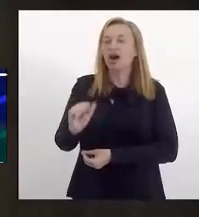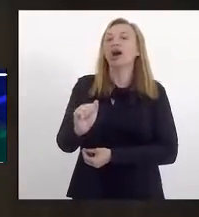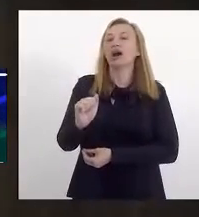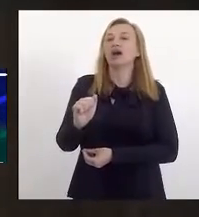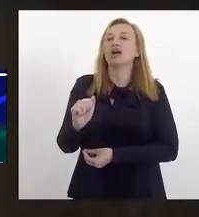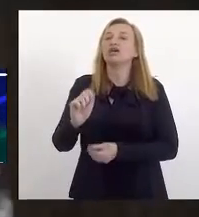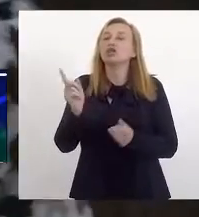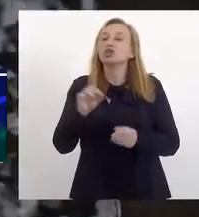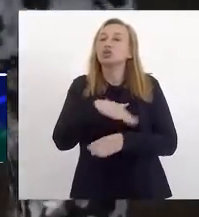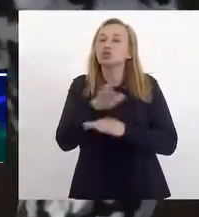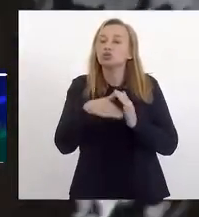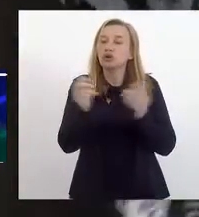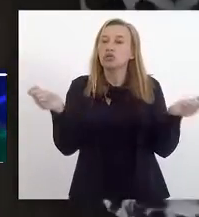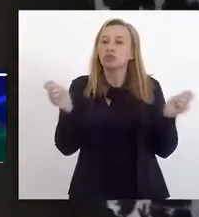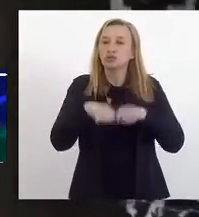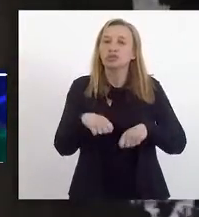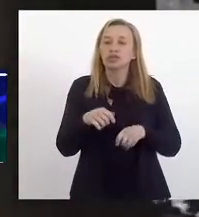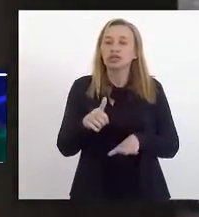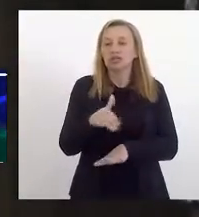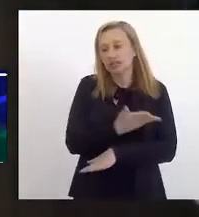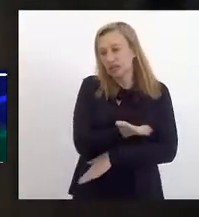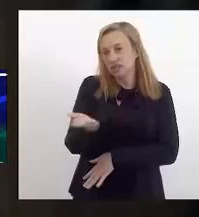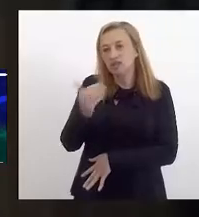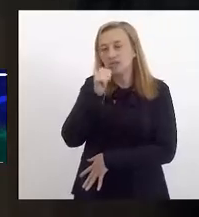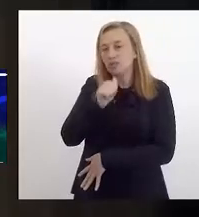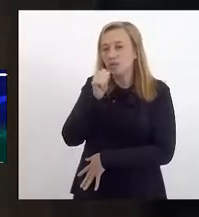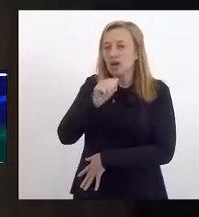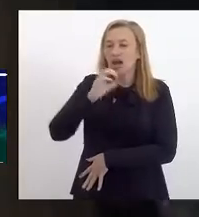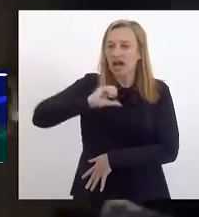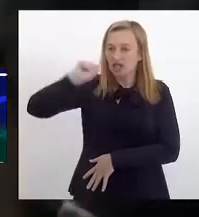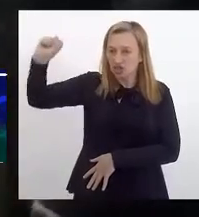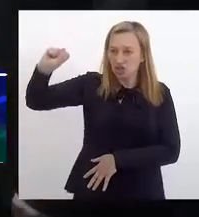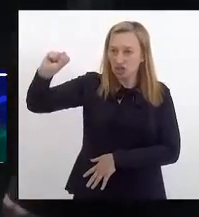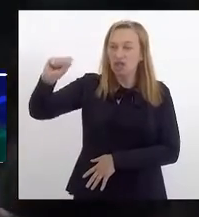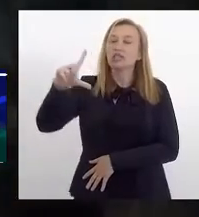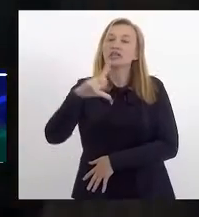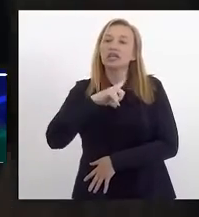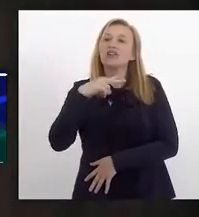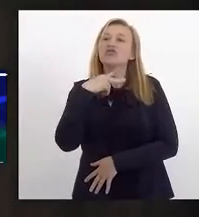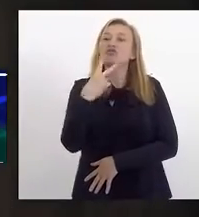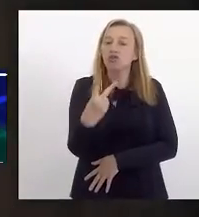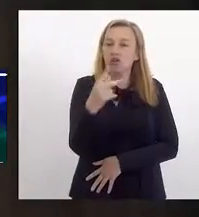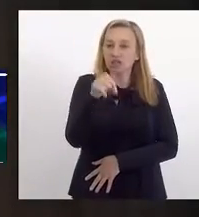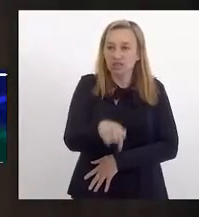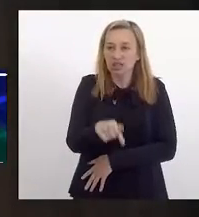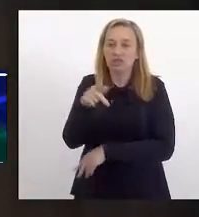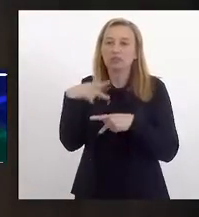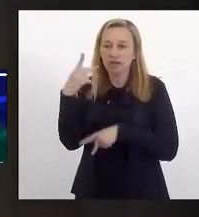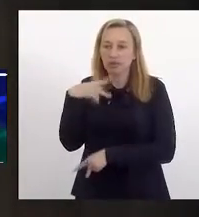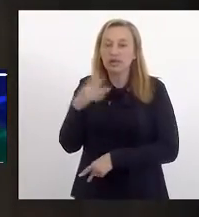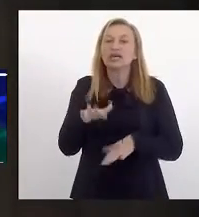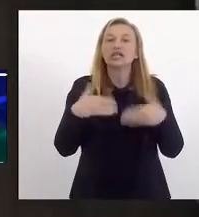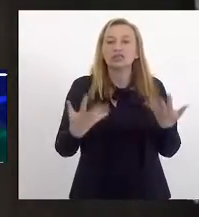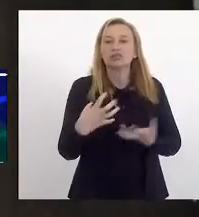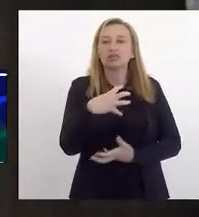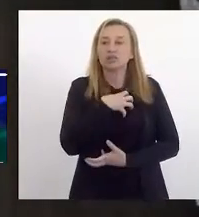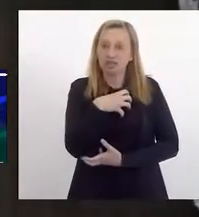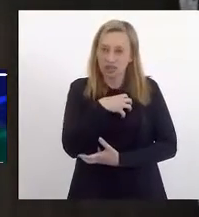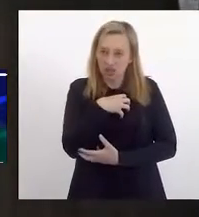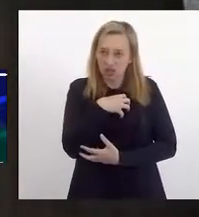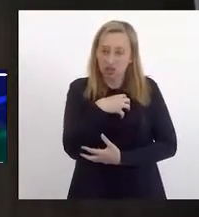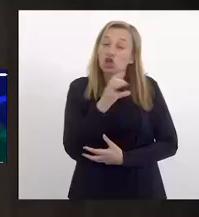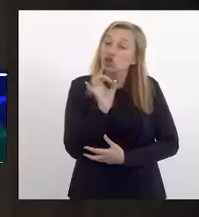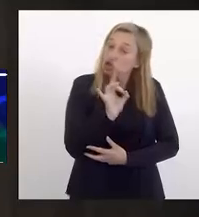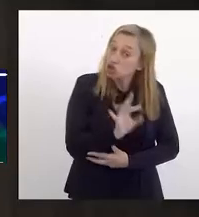toda a possibilidade dessas mulheres de axé terem voz aqui no parlamento. Então, nesse sentido,